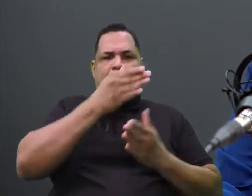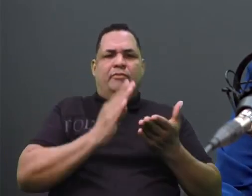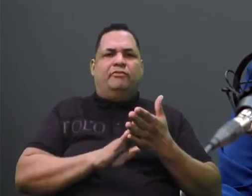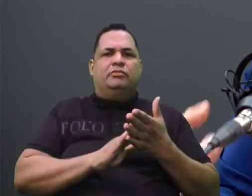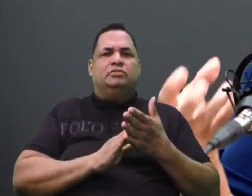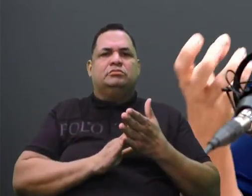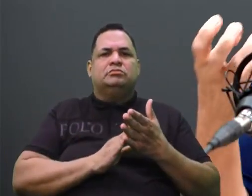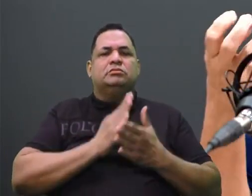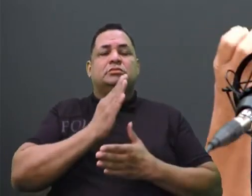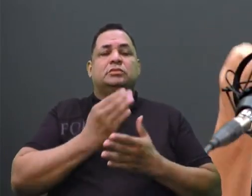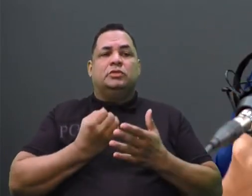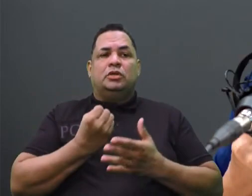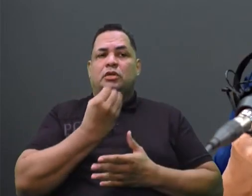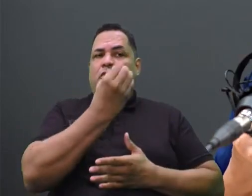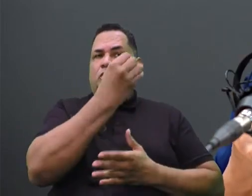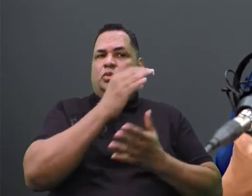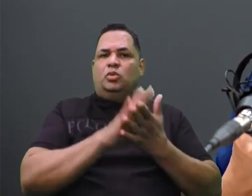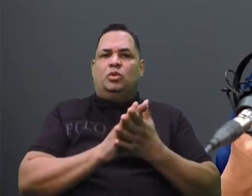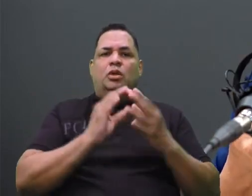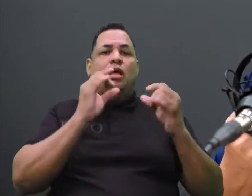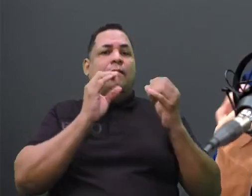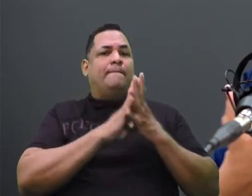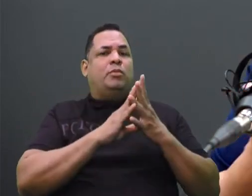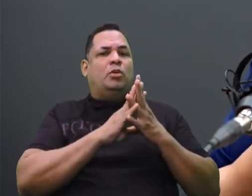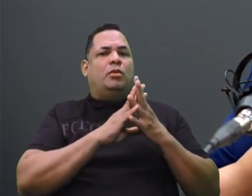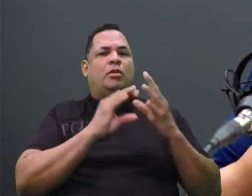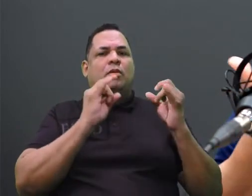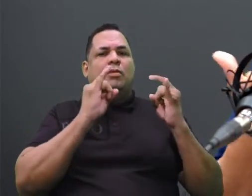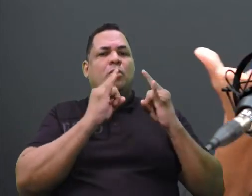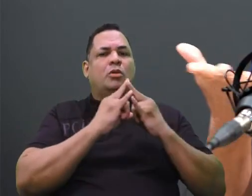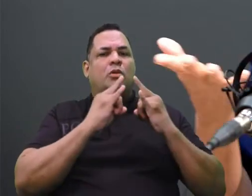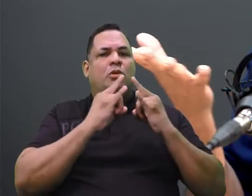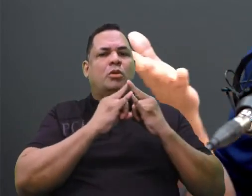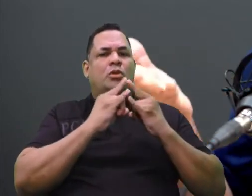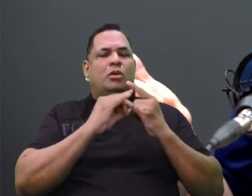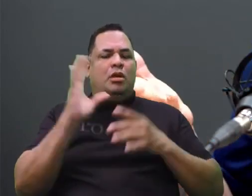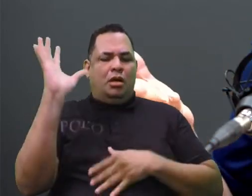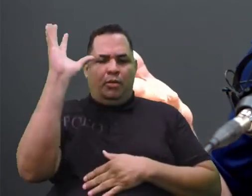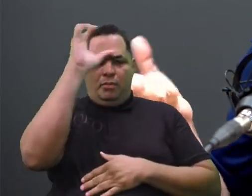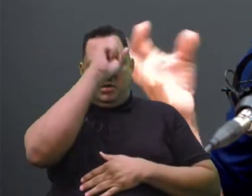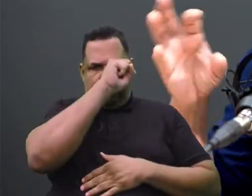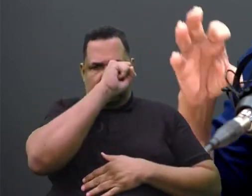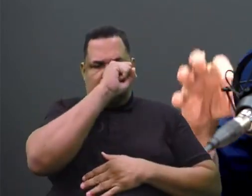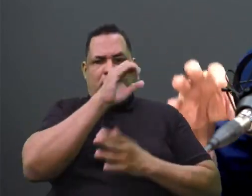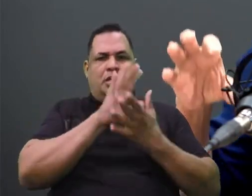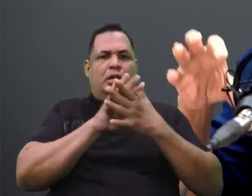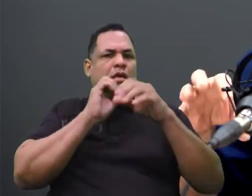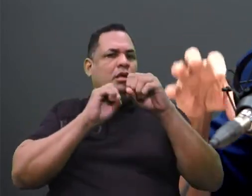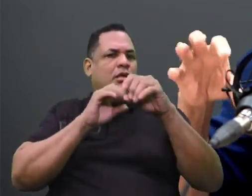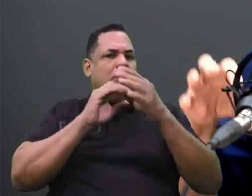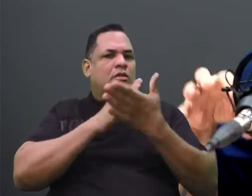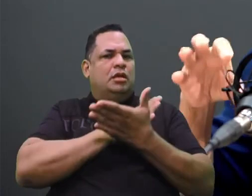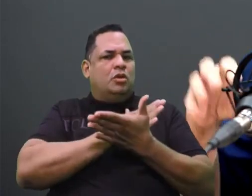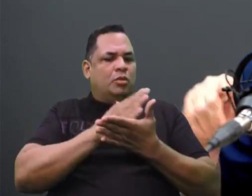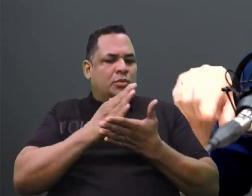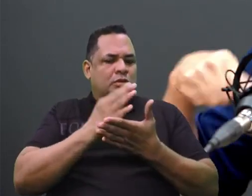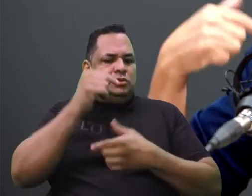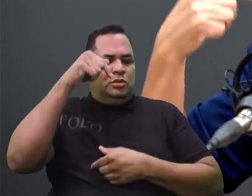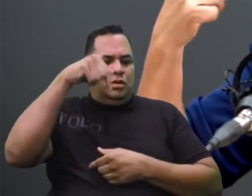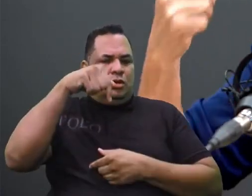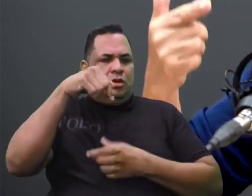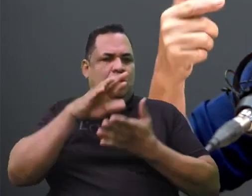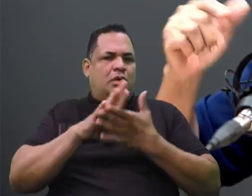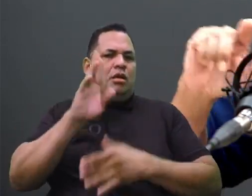Surdos para adquirir esse conhecimento e propagá-lo. Foi ela que iniciou a educação de surdos